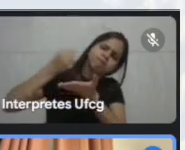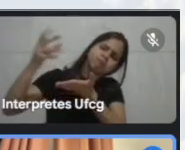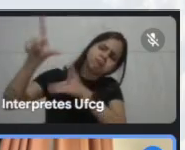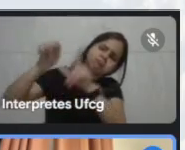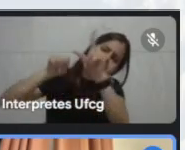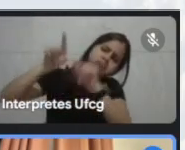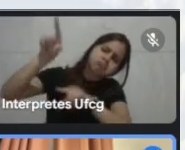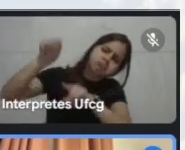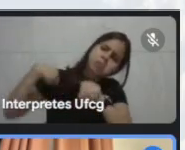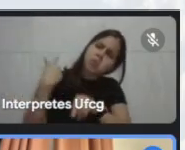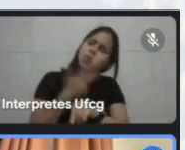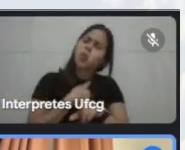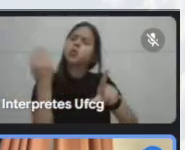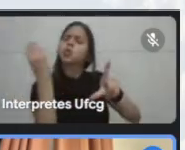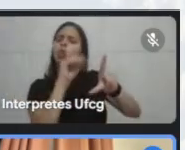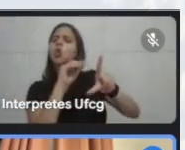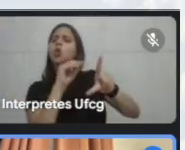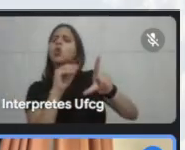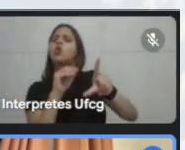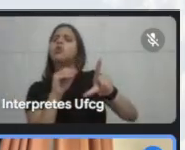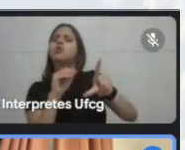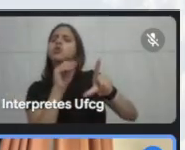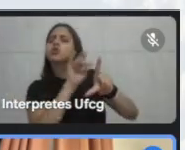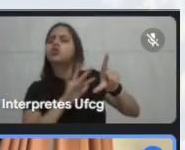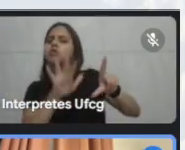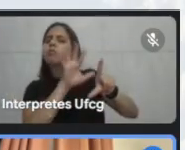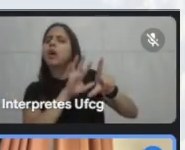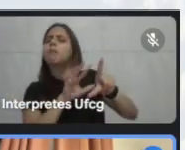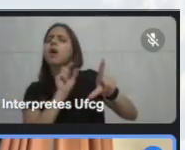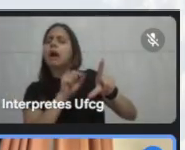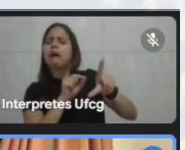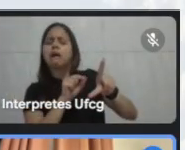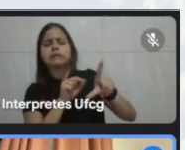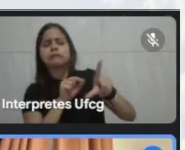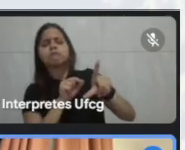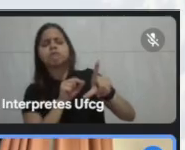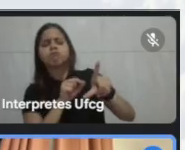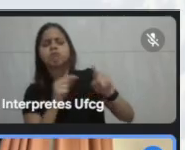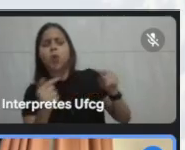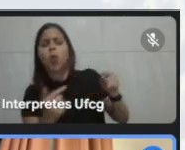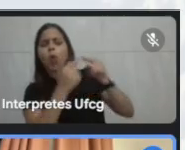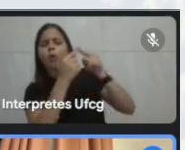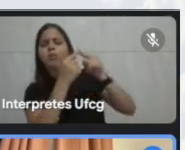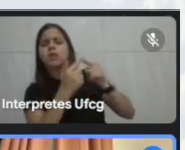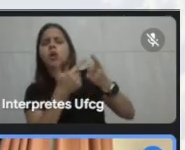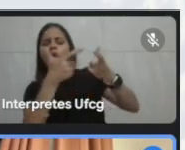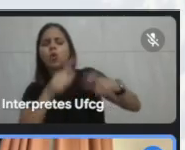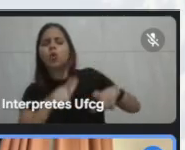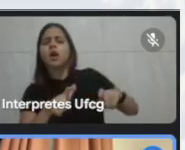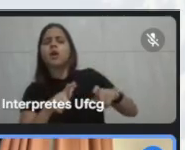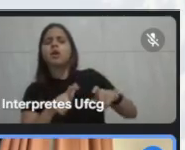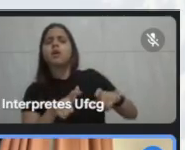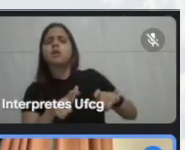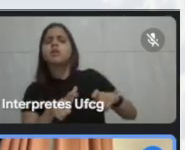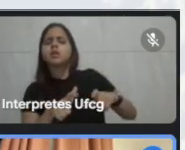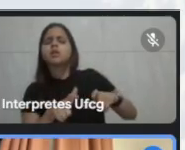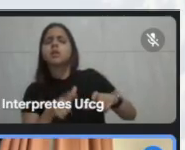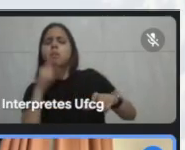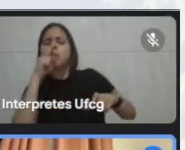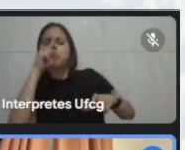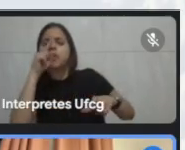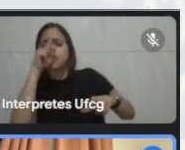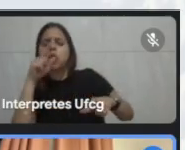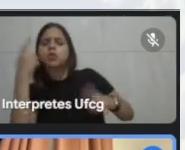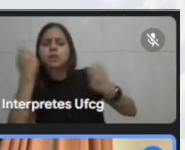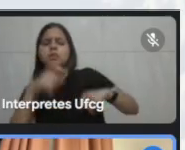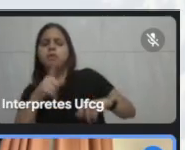eram compatíveis com o que o modelo estava simulando como área suscetível a alagamento. Então, basicamente, nossa